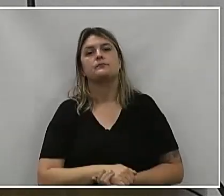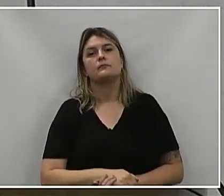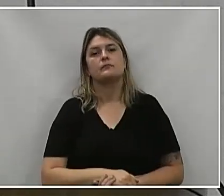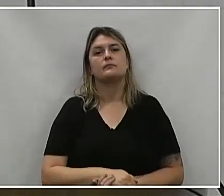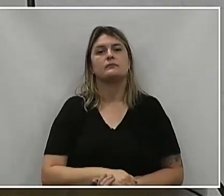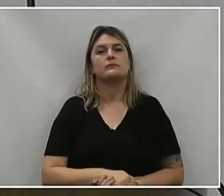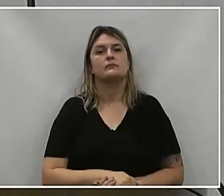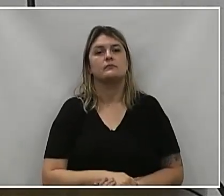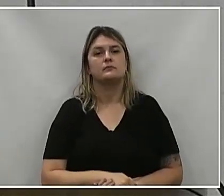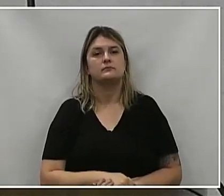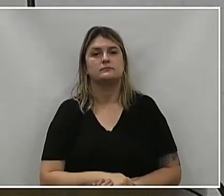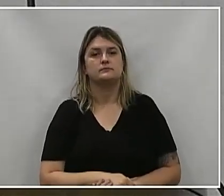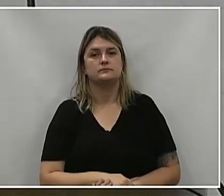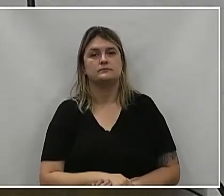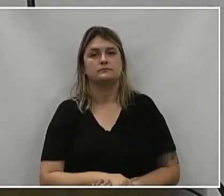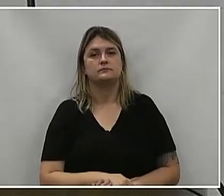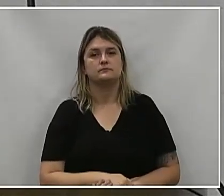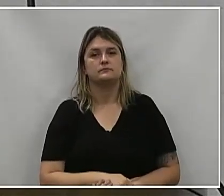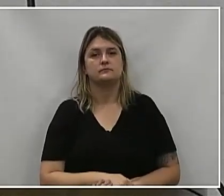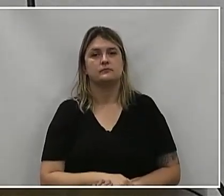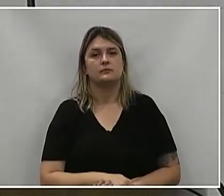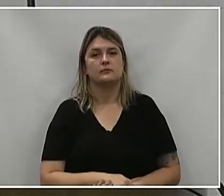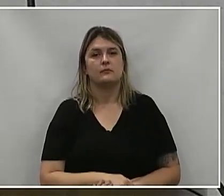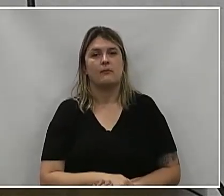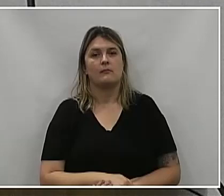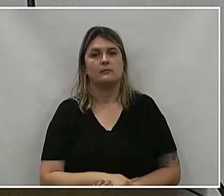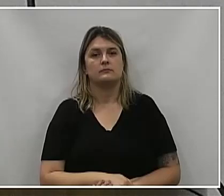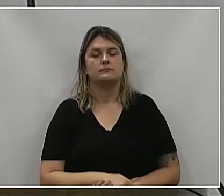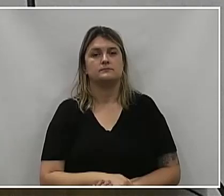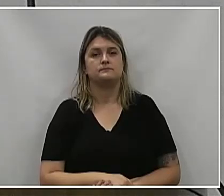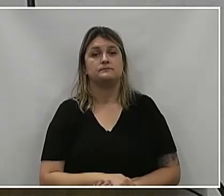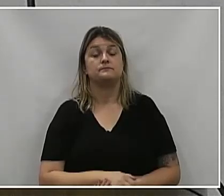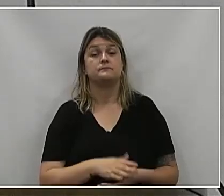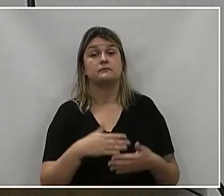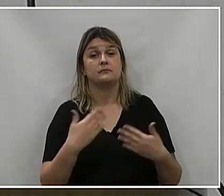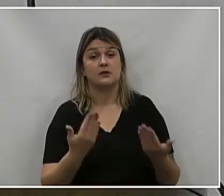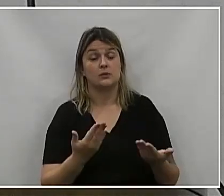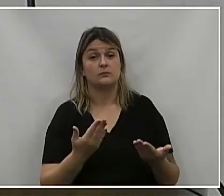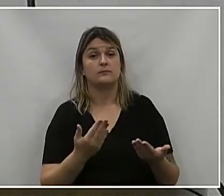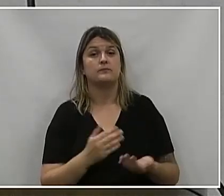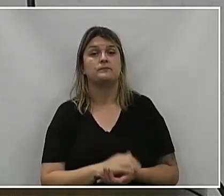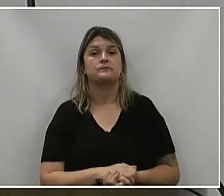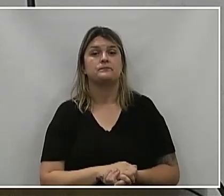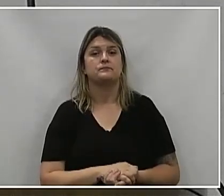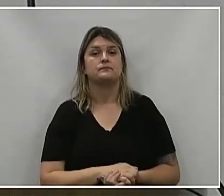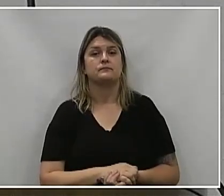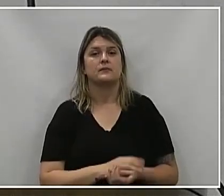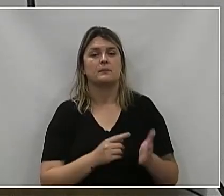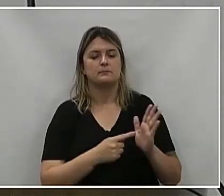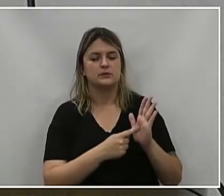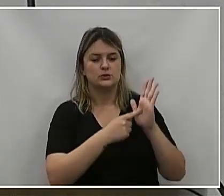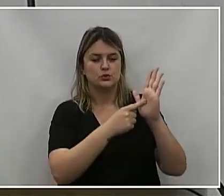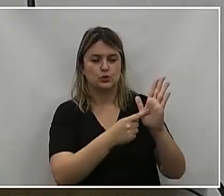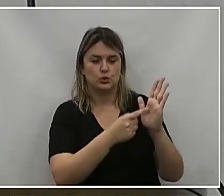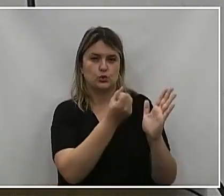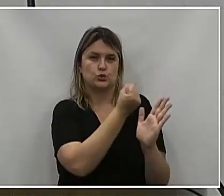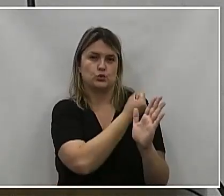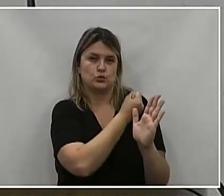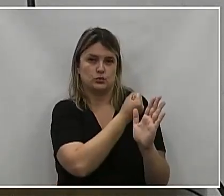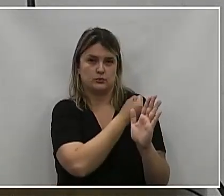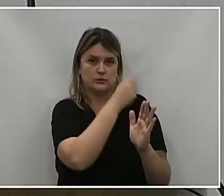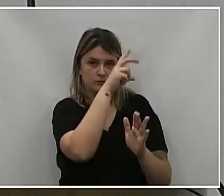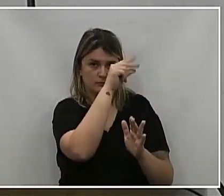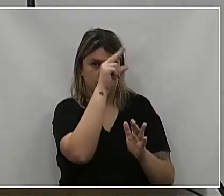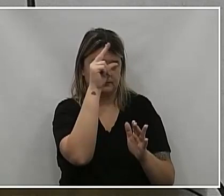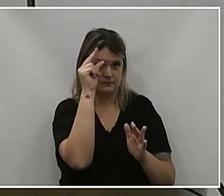relação ao que arrecadaríamos. Em face disso, então, foi apresentado esses números ao